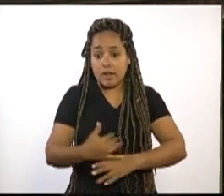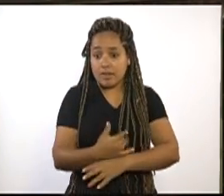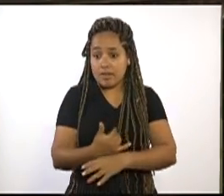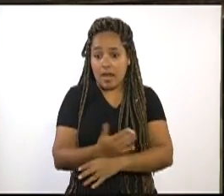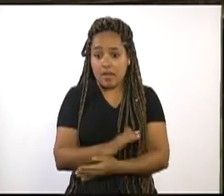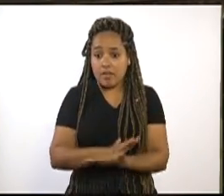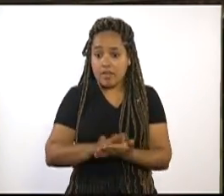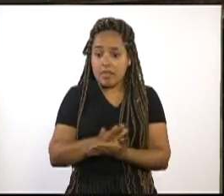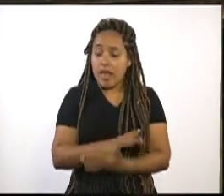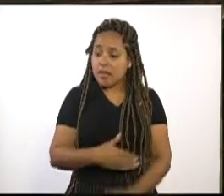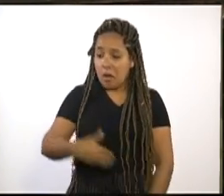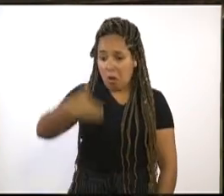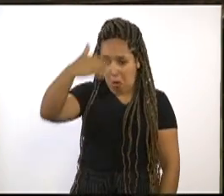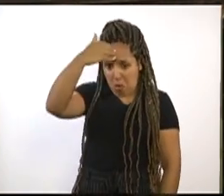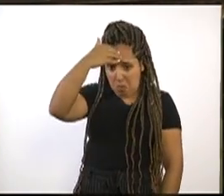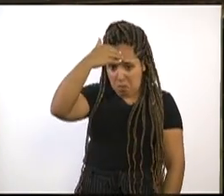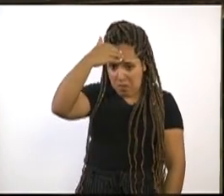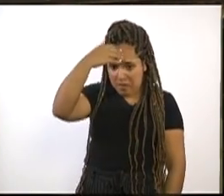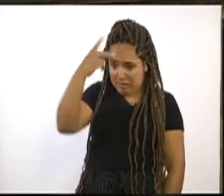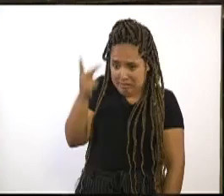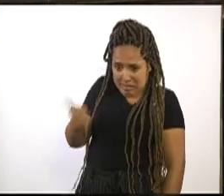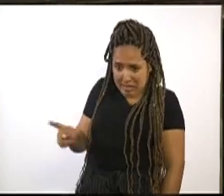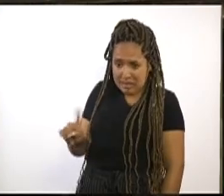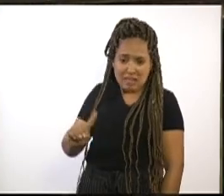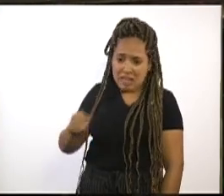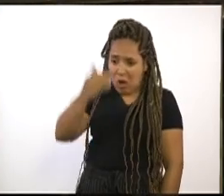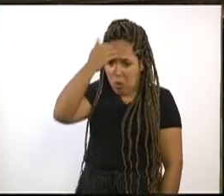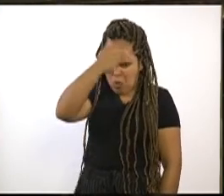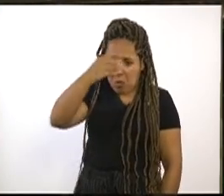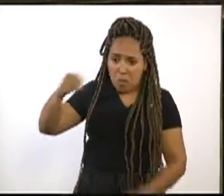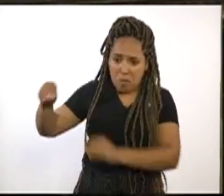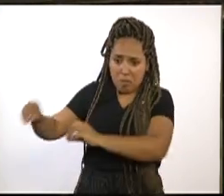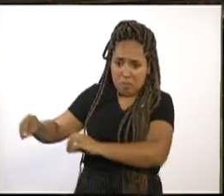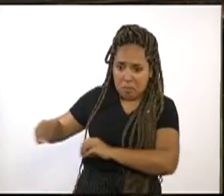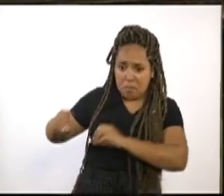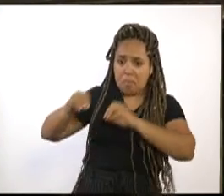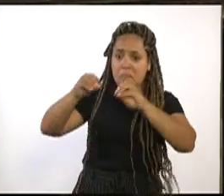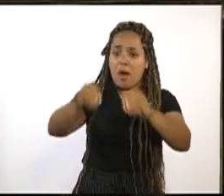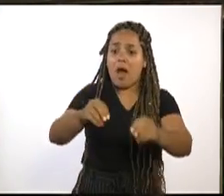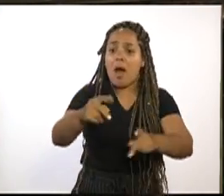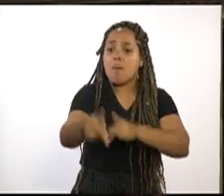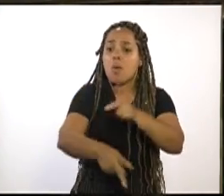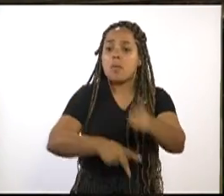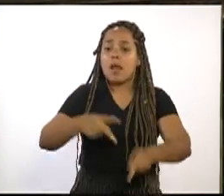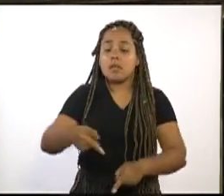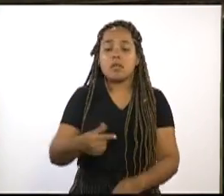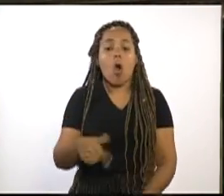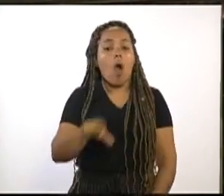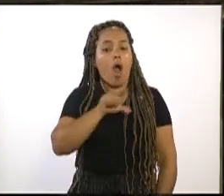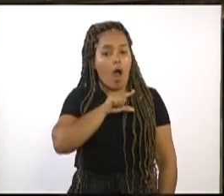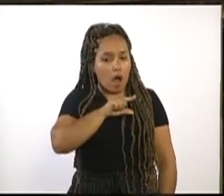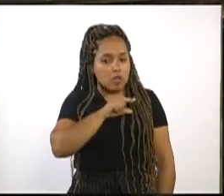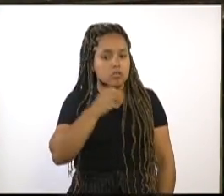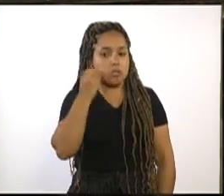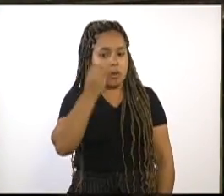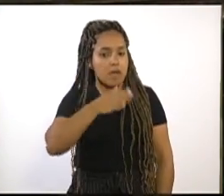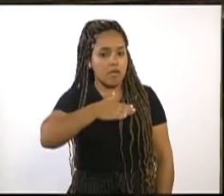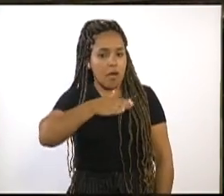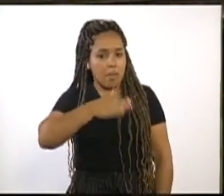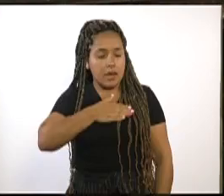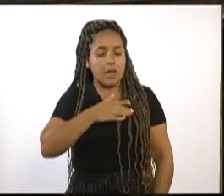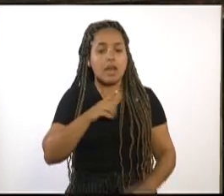a população. Eu dizia antes da minha experiência, seja no Favela Bairro, no PAC Favelas, no